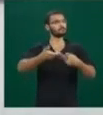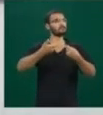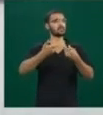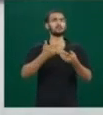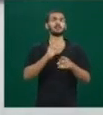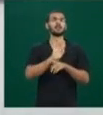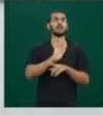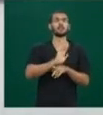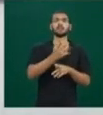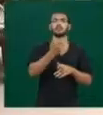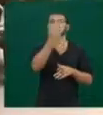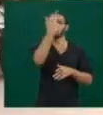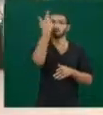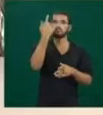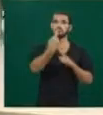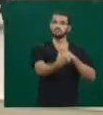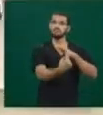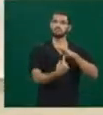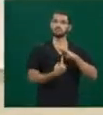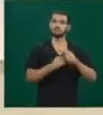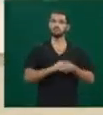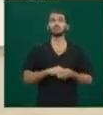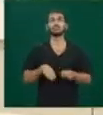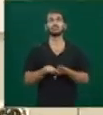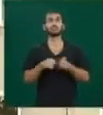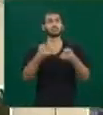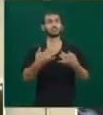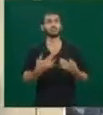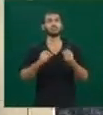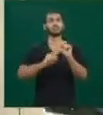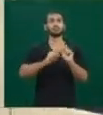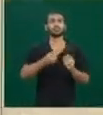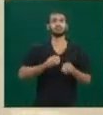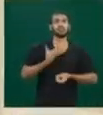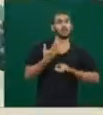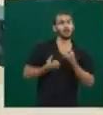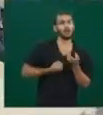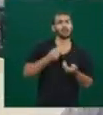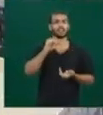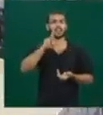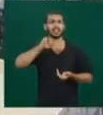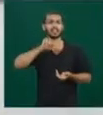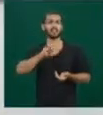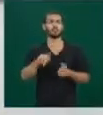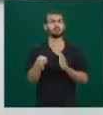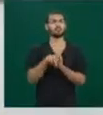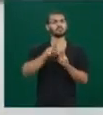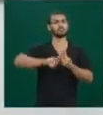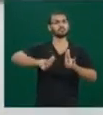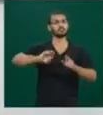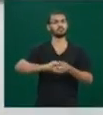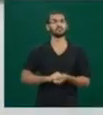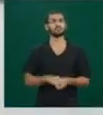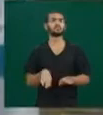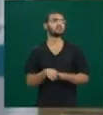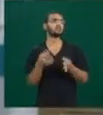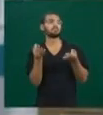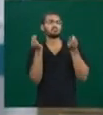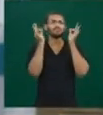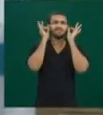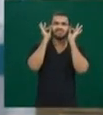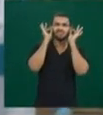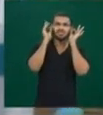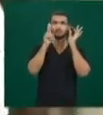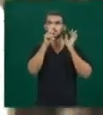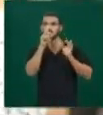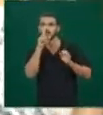ver os detalhes sobre mais uma edição do Sarau Sons Poéticos que acontece amanhã aqui na UFO. Fones de ouvido, saiba dos riscos